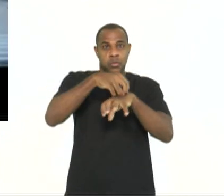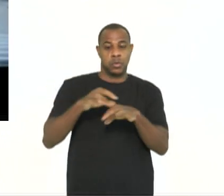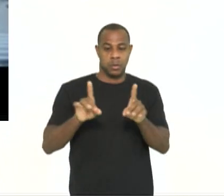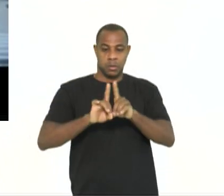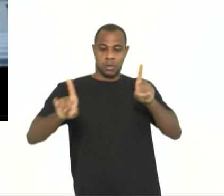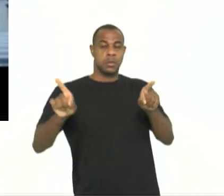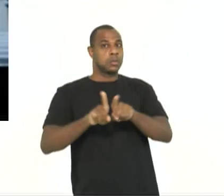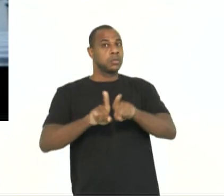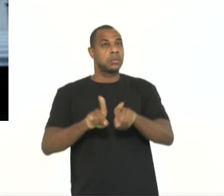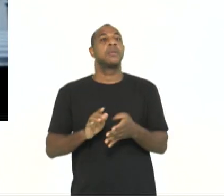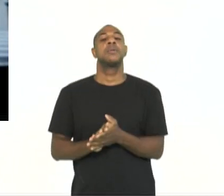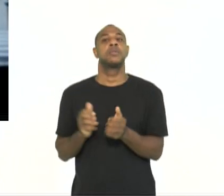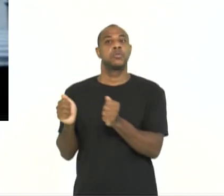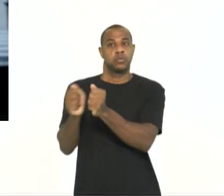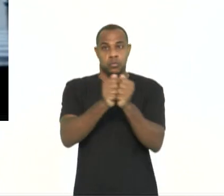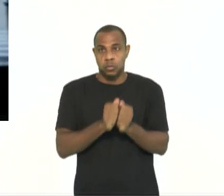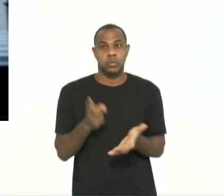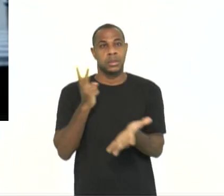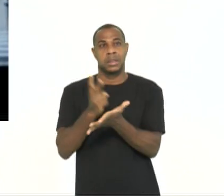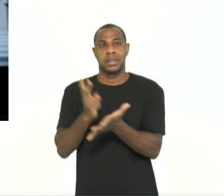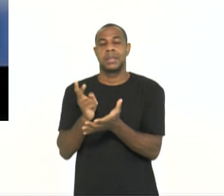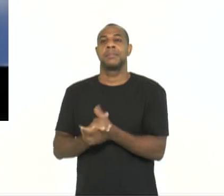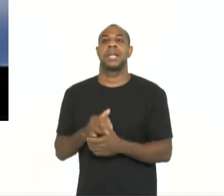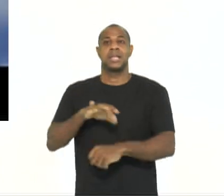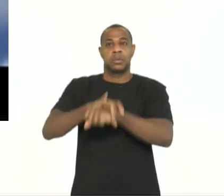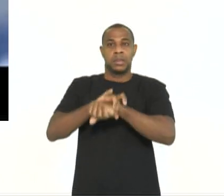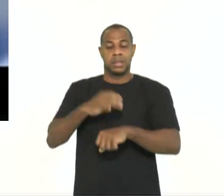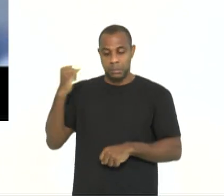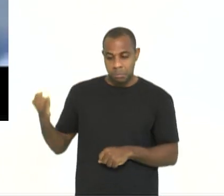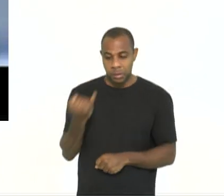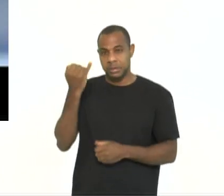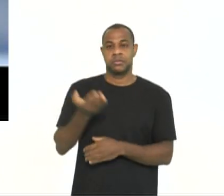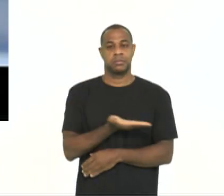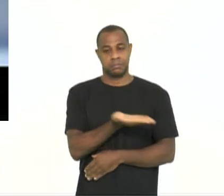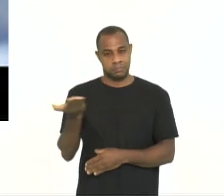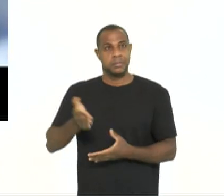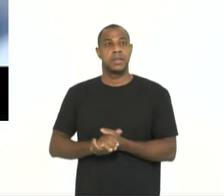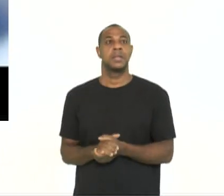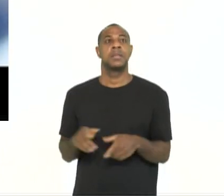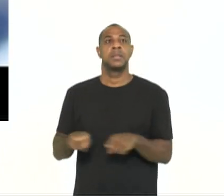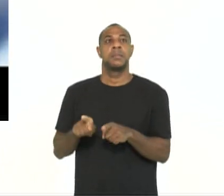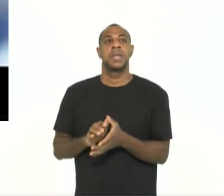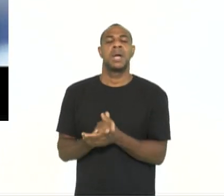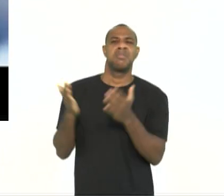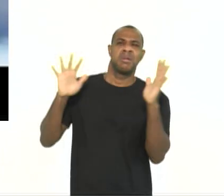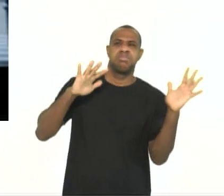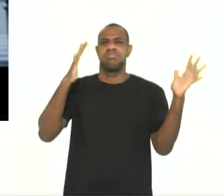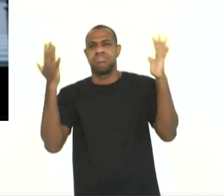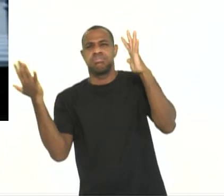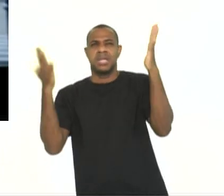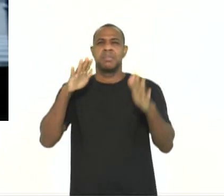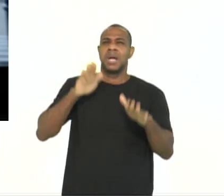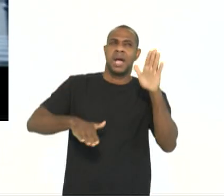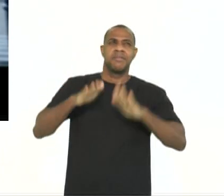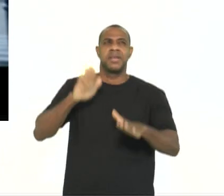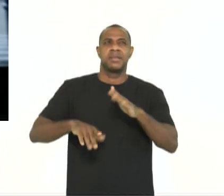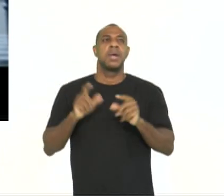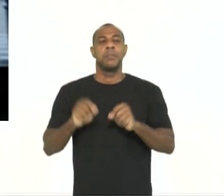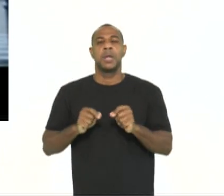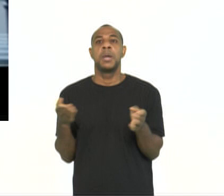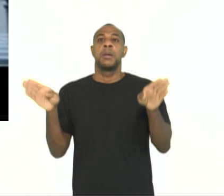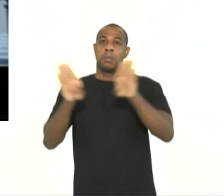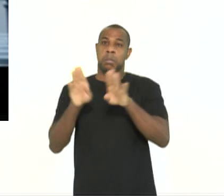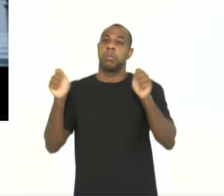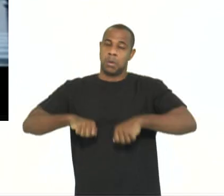área de segurança e a sua segurança é fundamental para nós. Ah, e algumas vezes, por causa do clima ou razões técnicas, o vertedouro pode estar